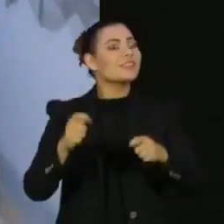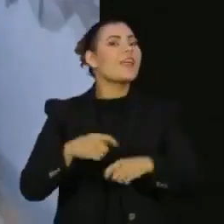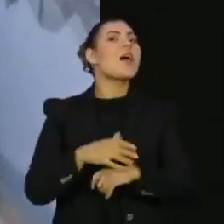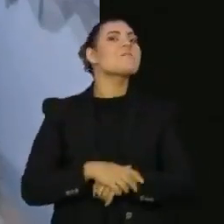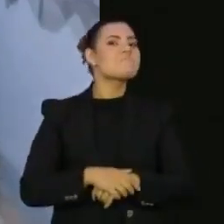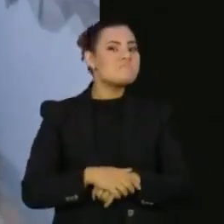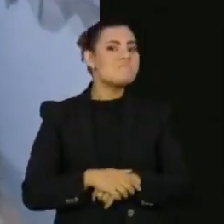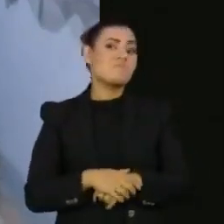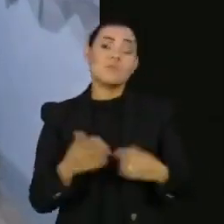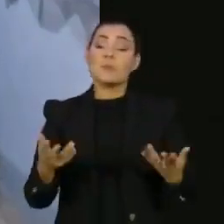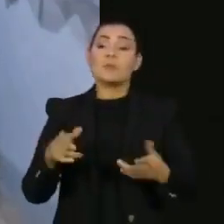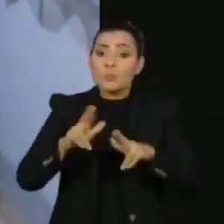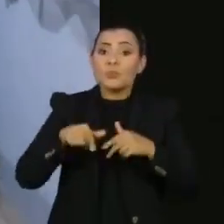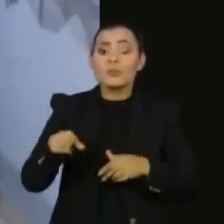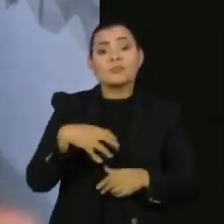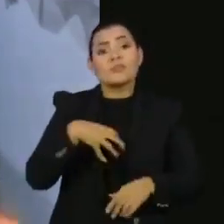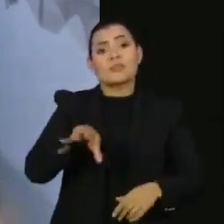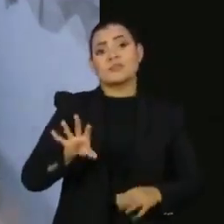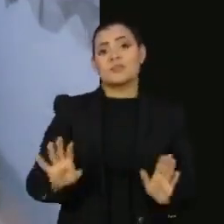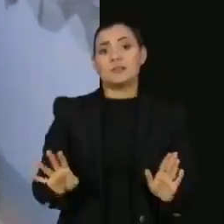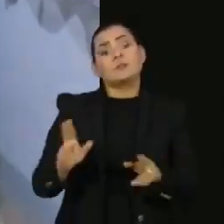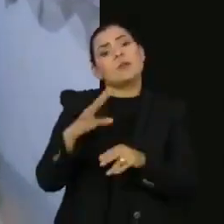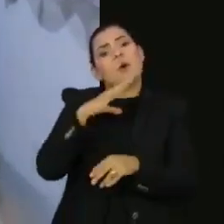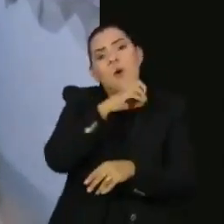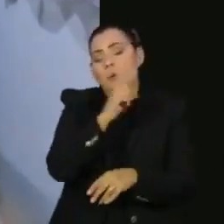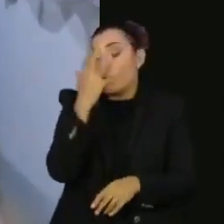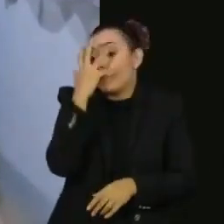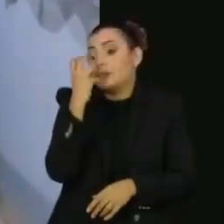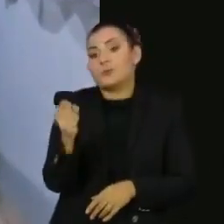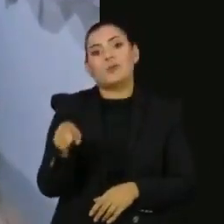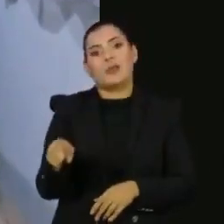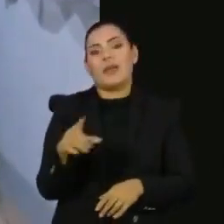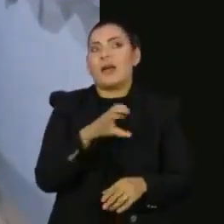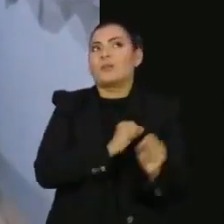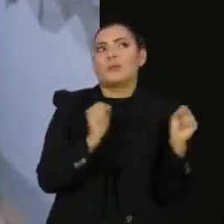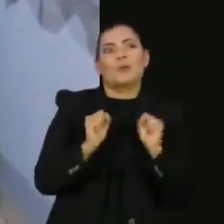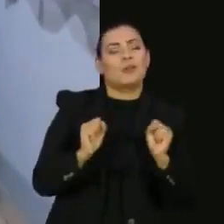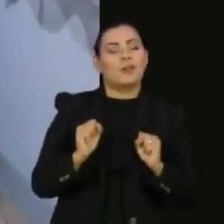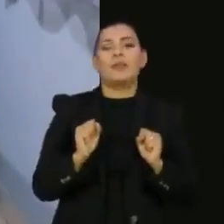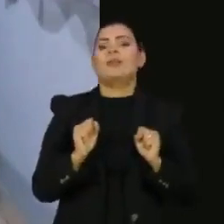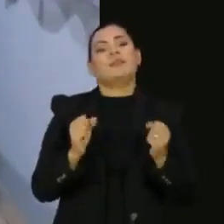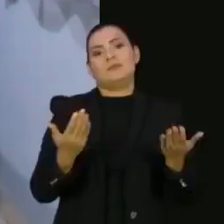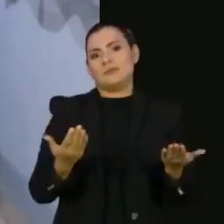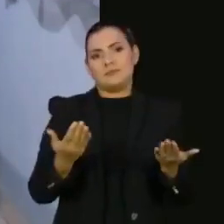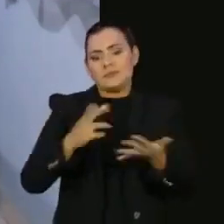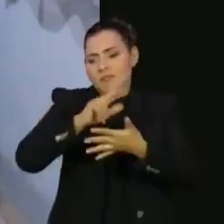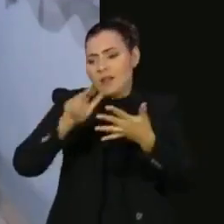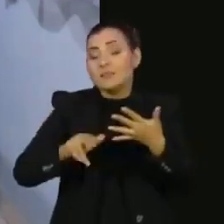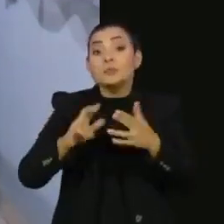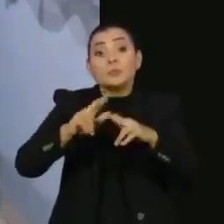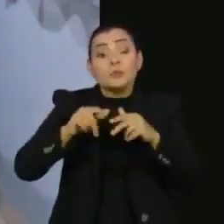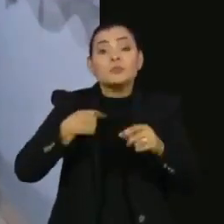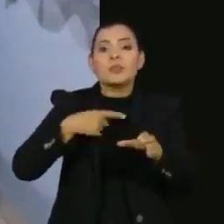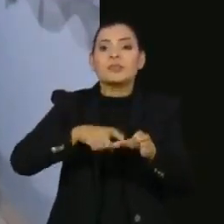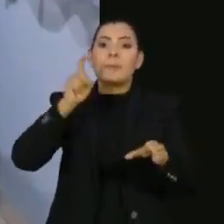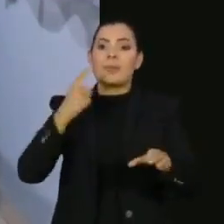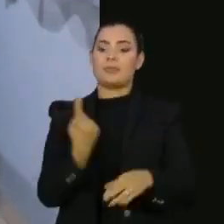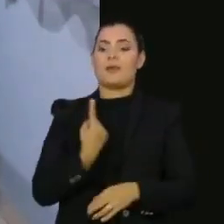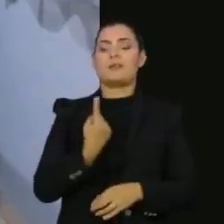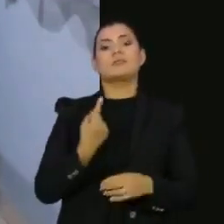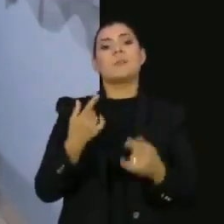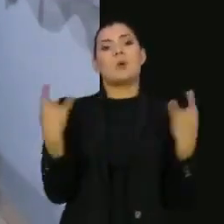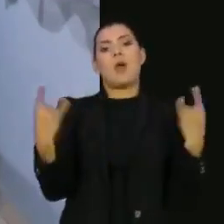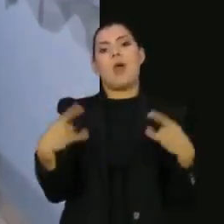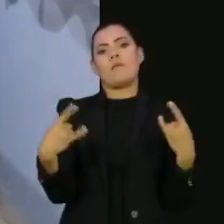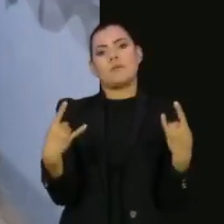O que, que tem aí para ouvir? Era isso. Aí eu, claro, me apaixonei pelo Iron, pelo Van Halen, mas principalmente pela independência que